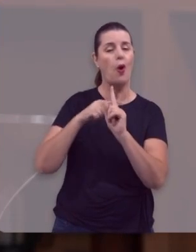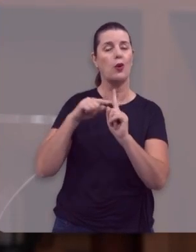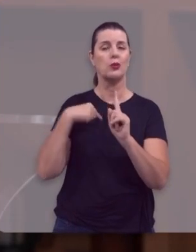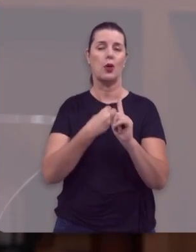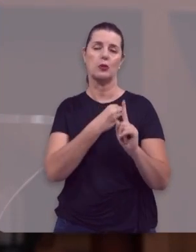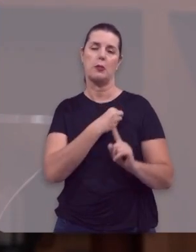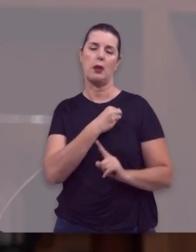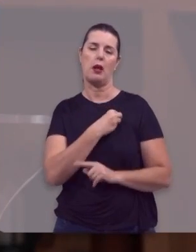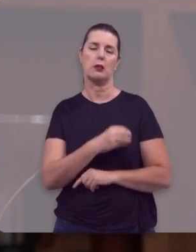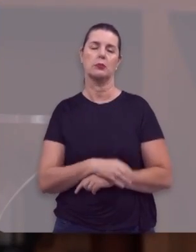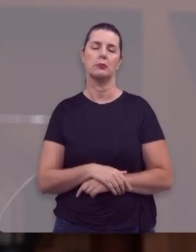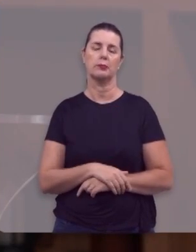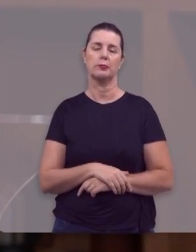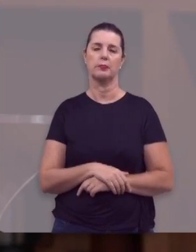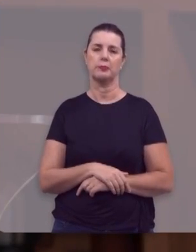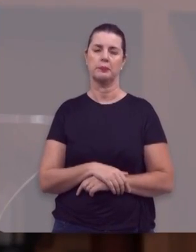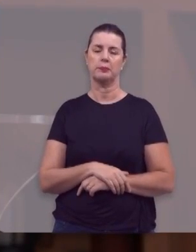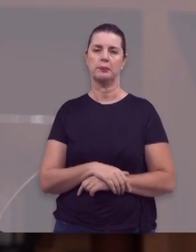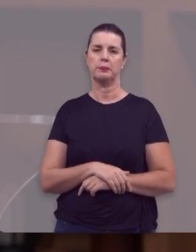nossos pecados.